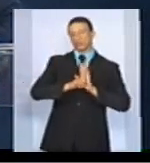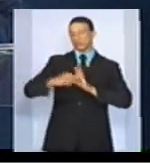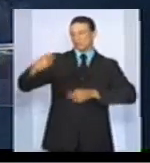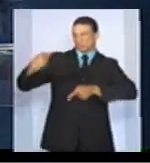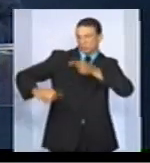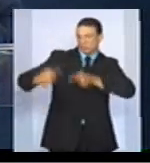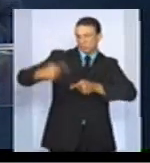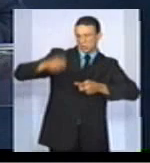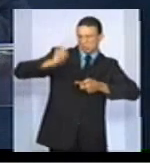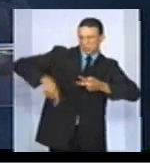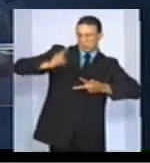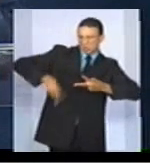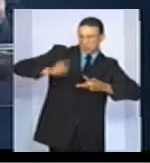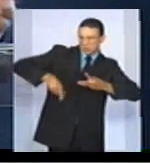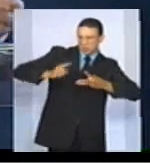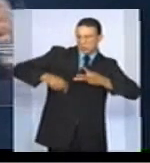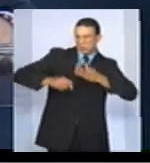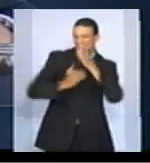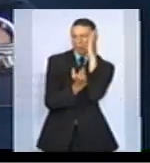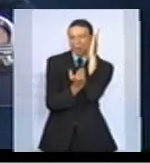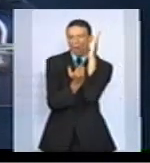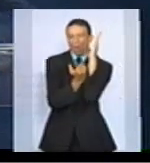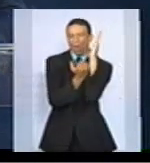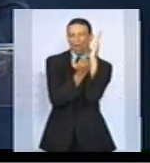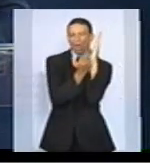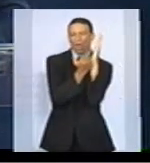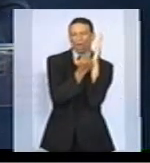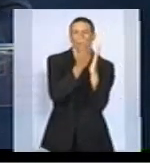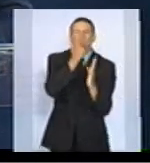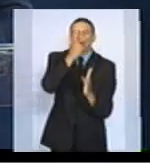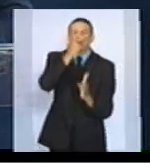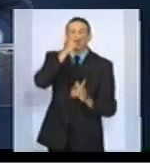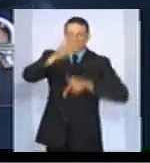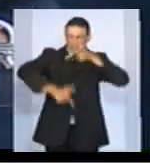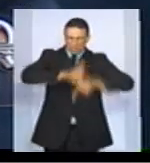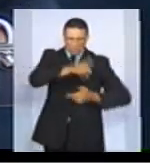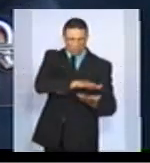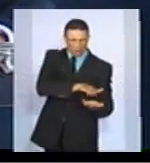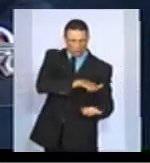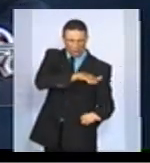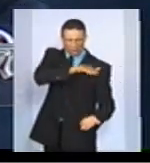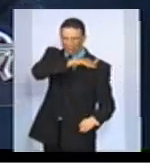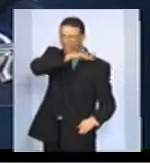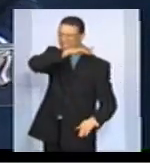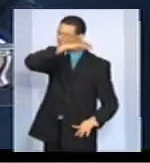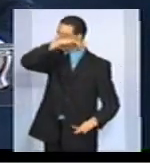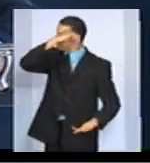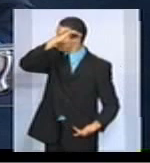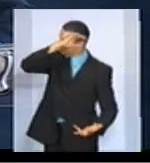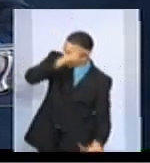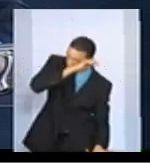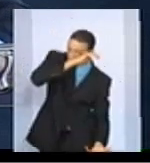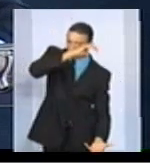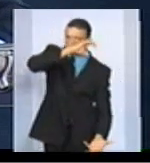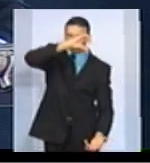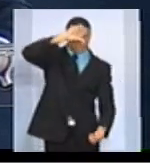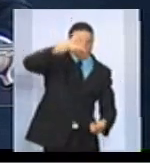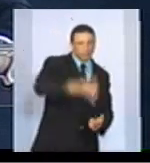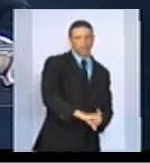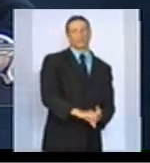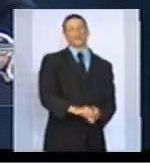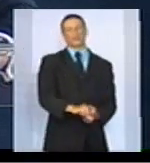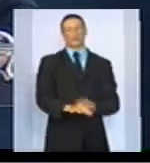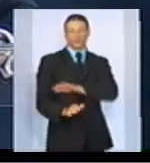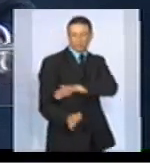excessos regulatórios com excessos de burocracia inimagináveis né eu posso citar aqui